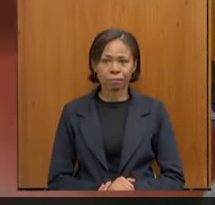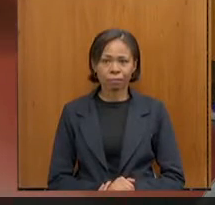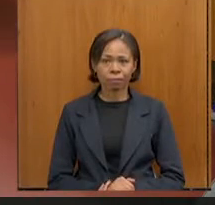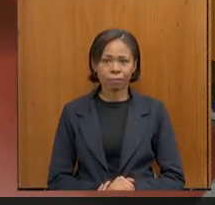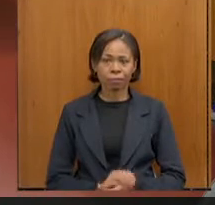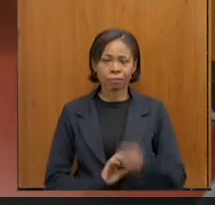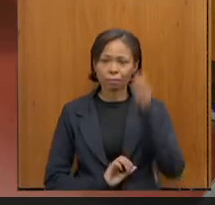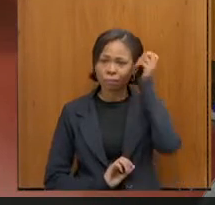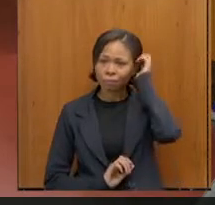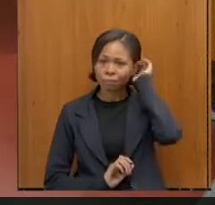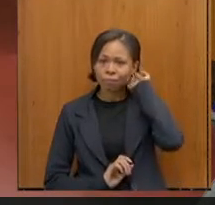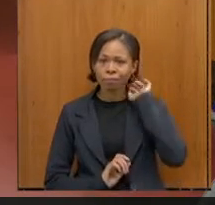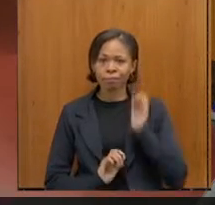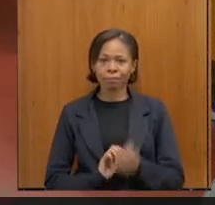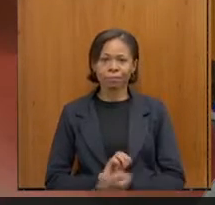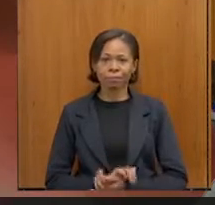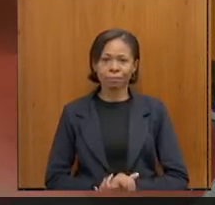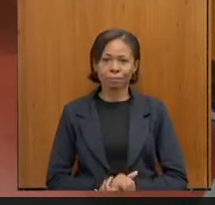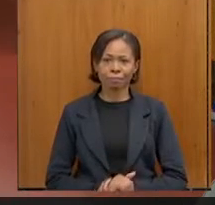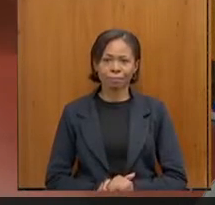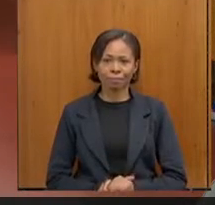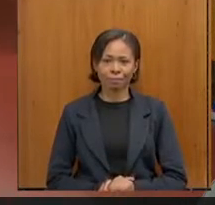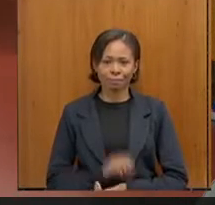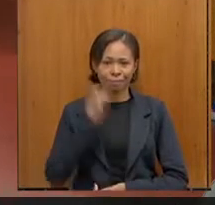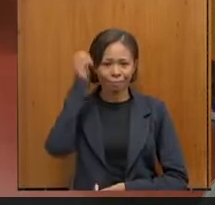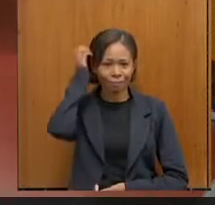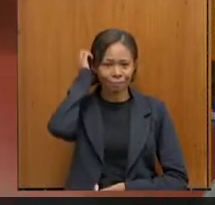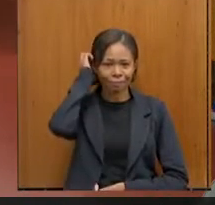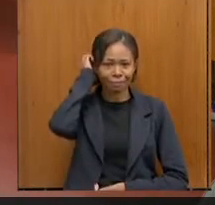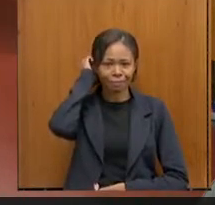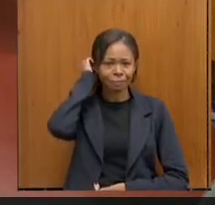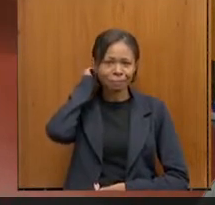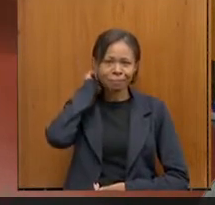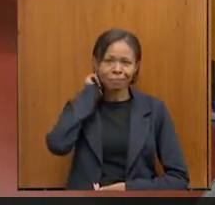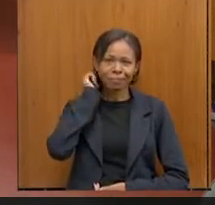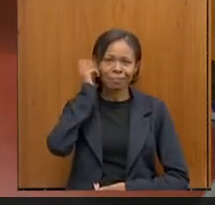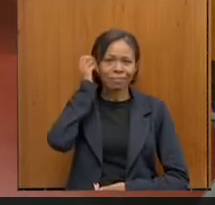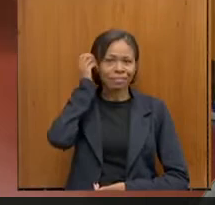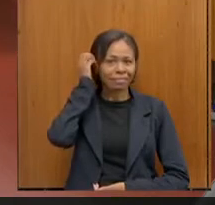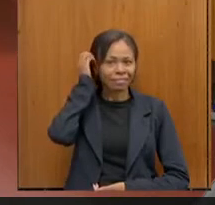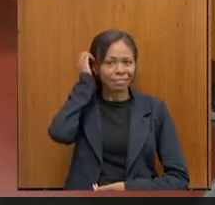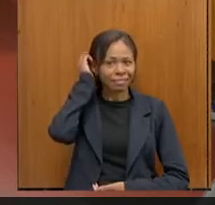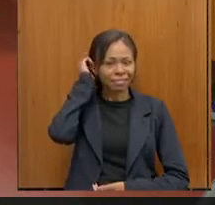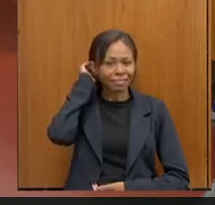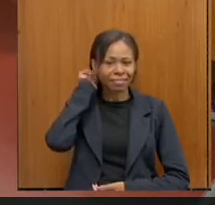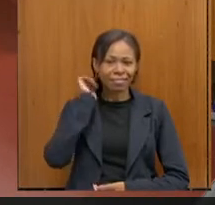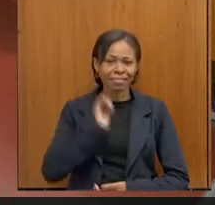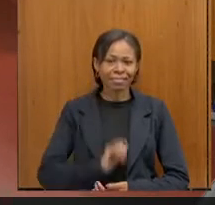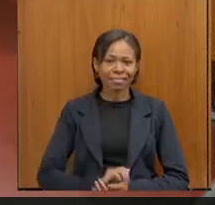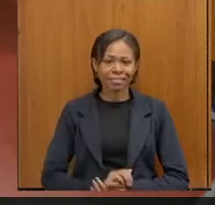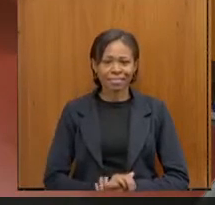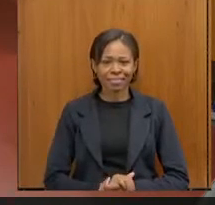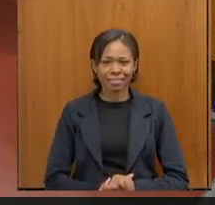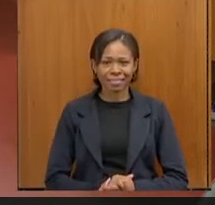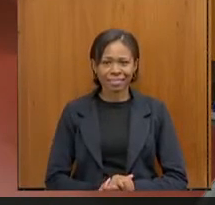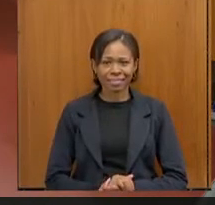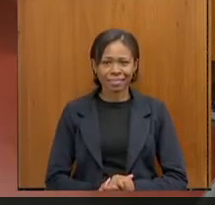E aí E aí E aí